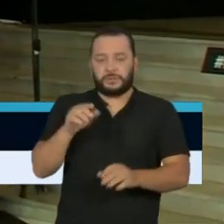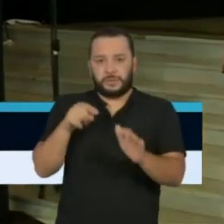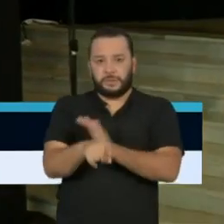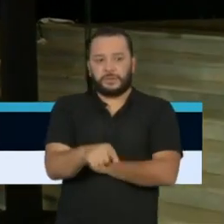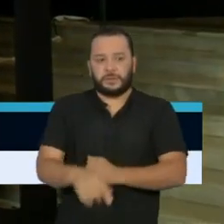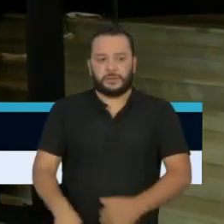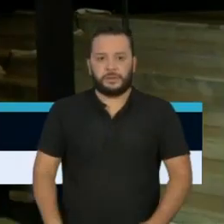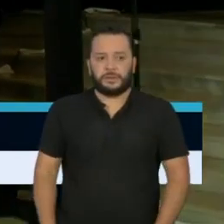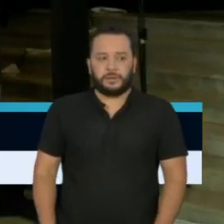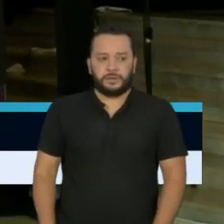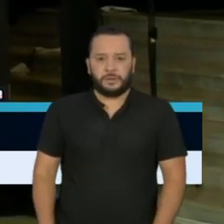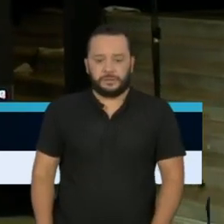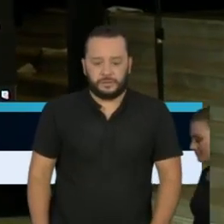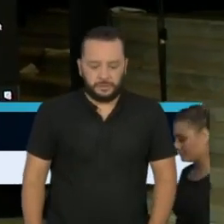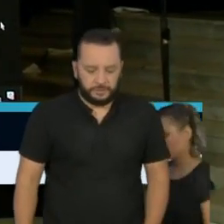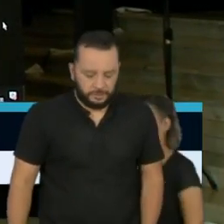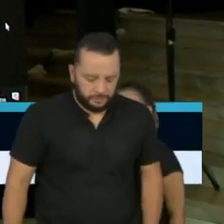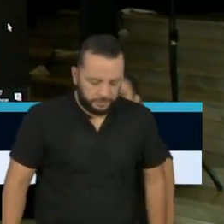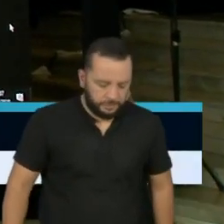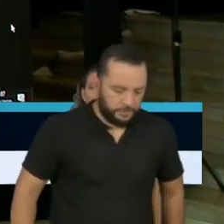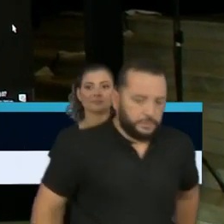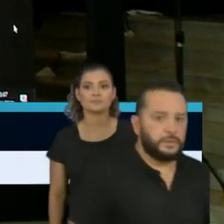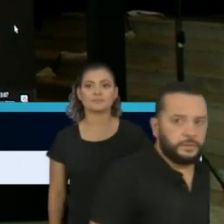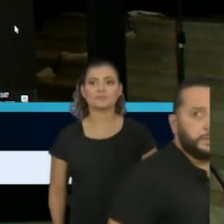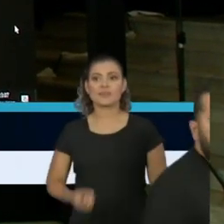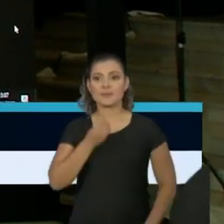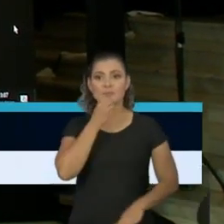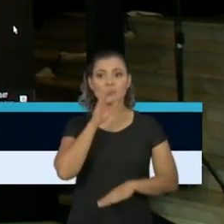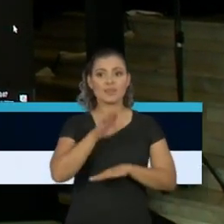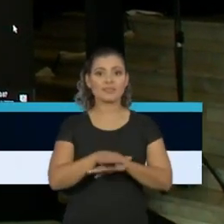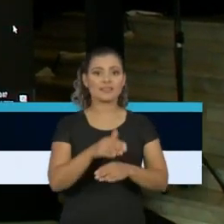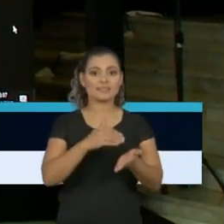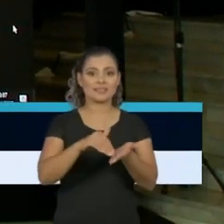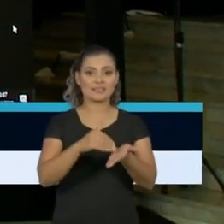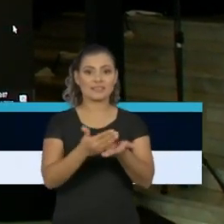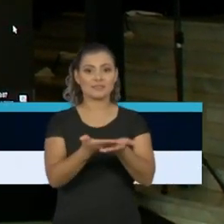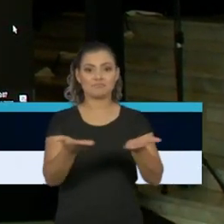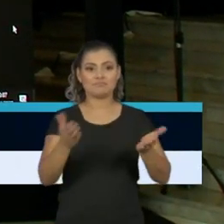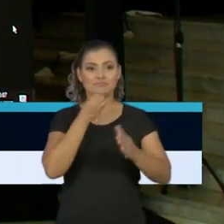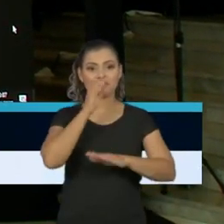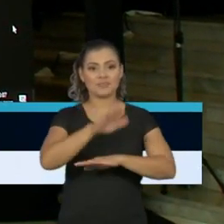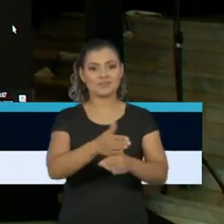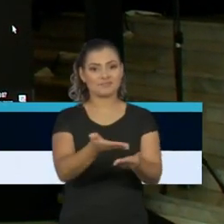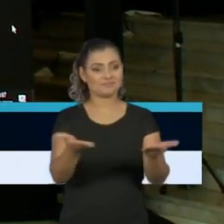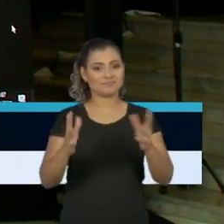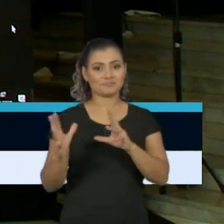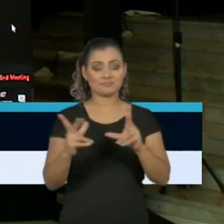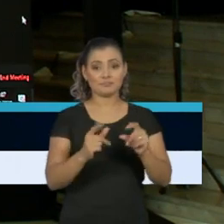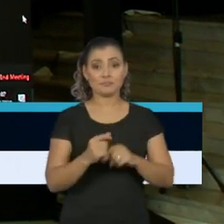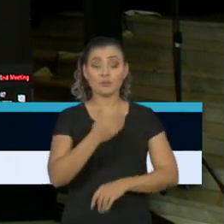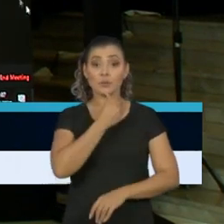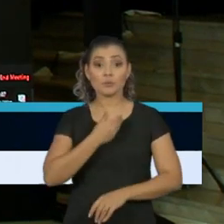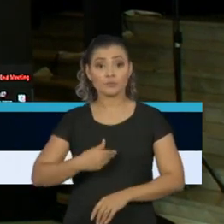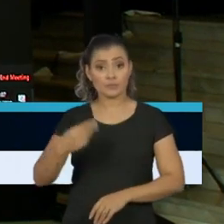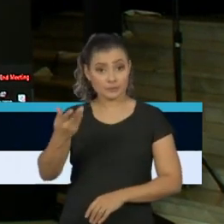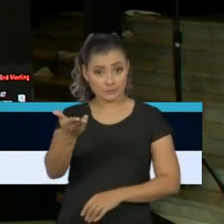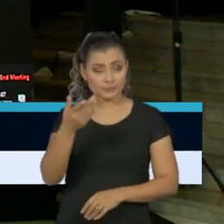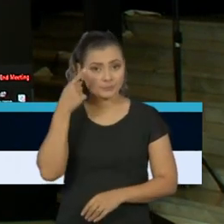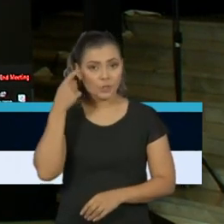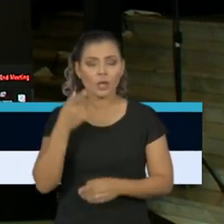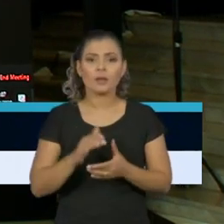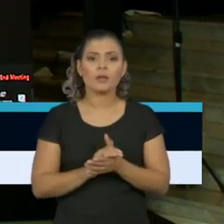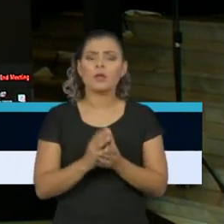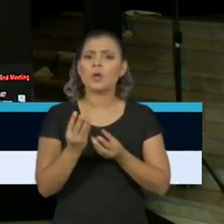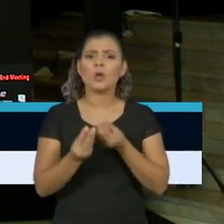favor. Boa tarde, governador. Boa tarde, secretários. Boa tarde a todos. Governador, como está o estoque